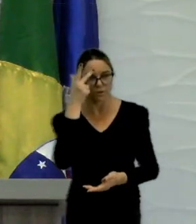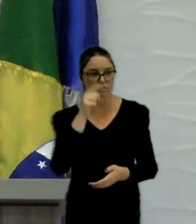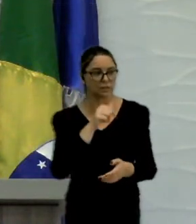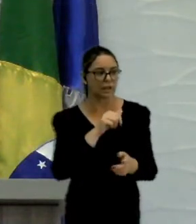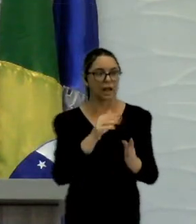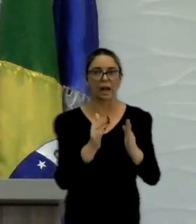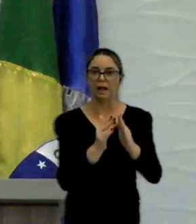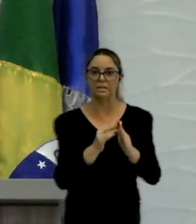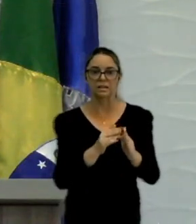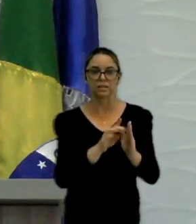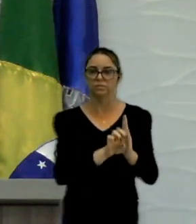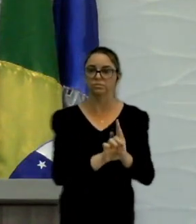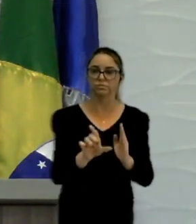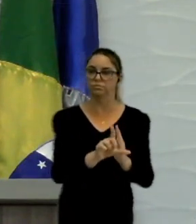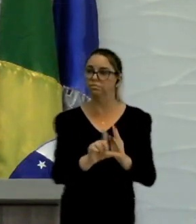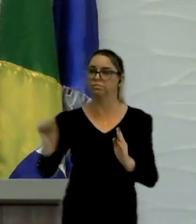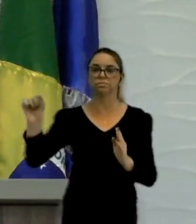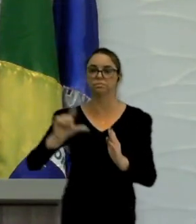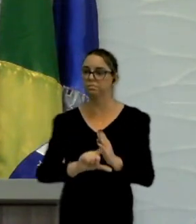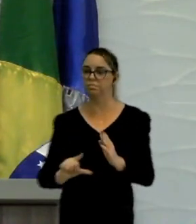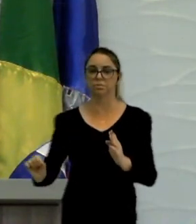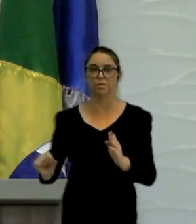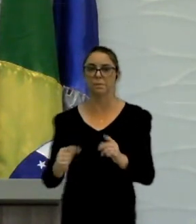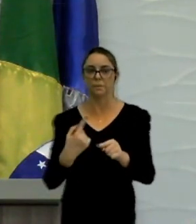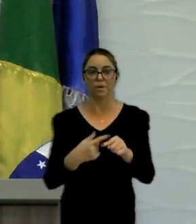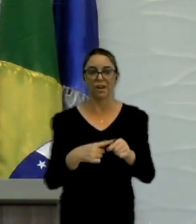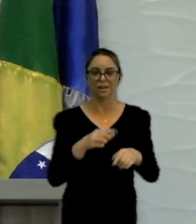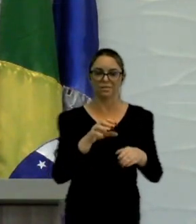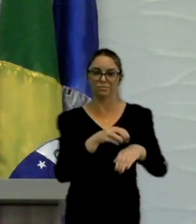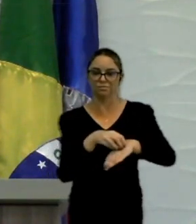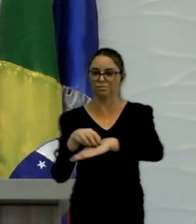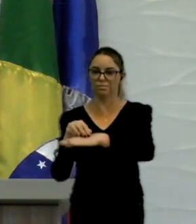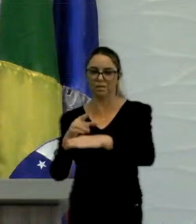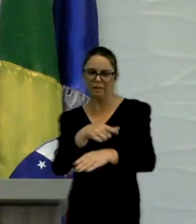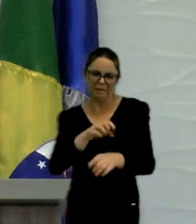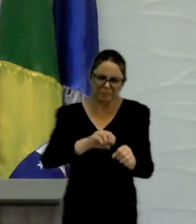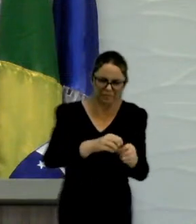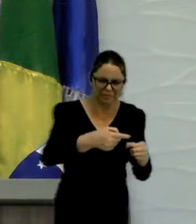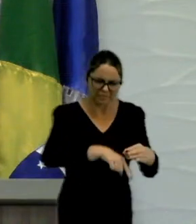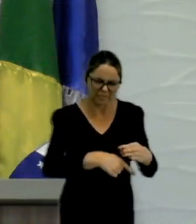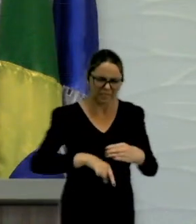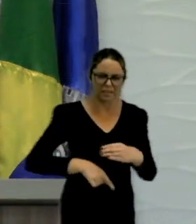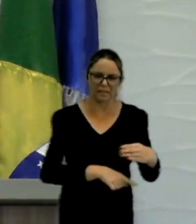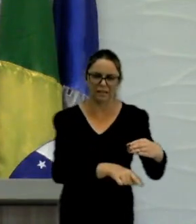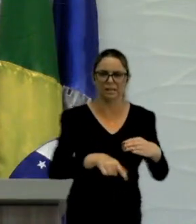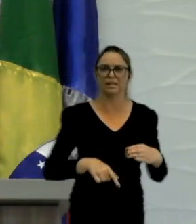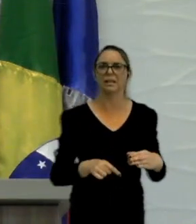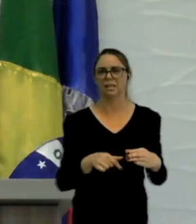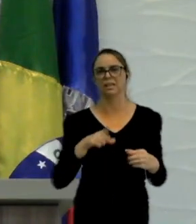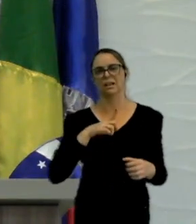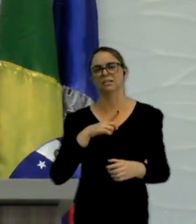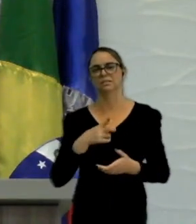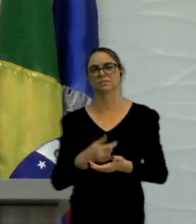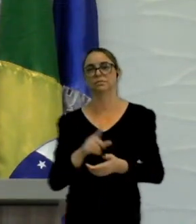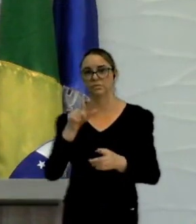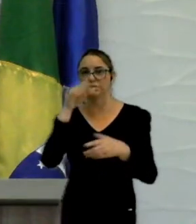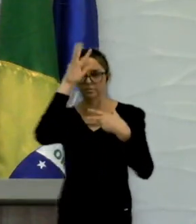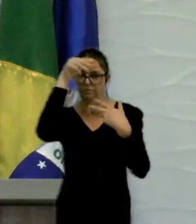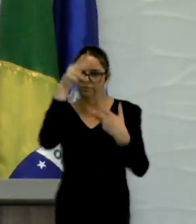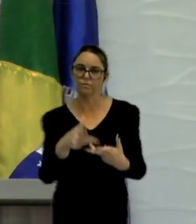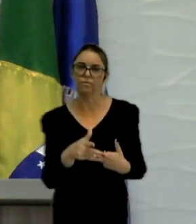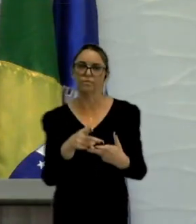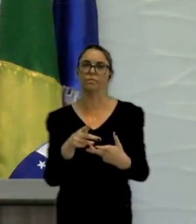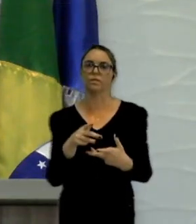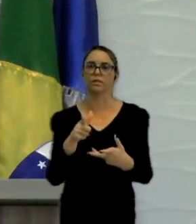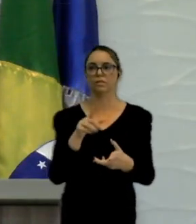carro não sai com os buracos que ali se encontra. Então é isso que eu estou pedindo aqui nessa indicação. Vossa Excelência, se